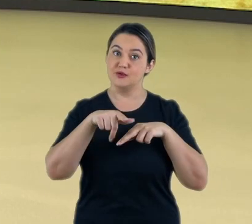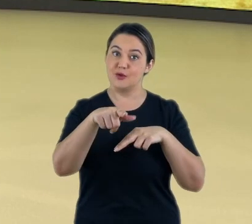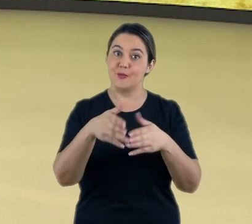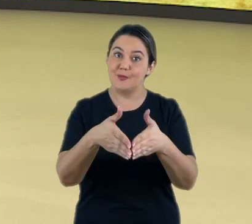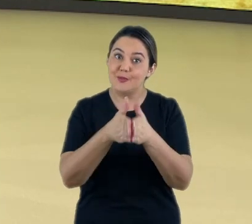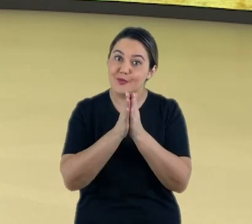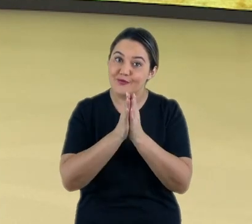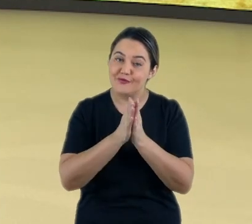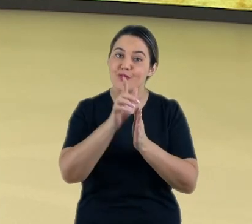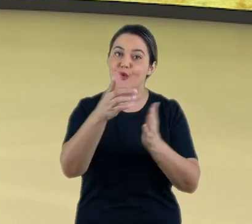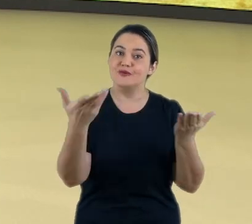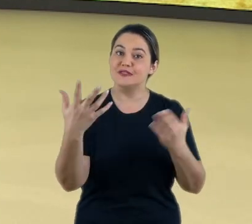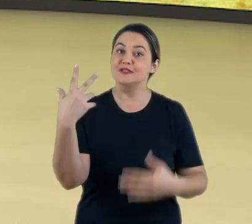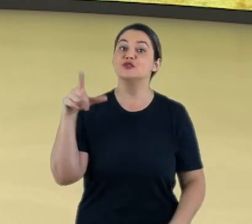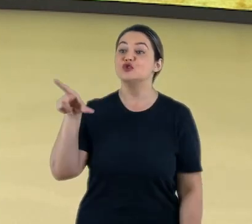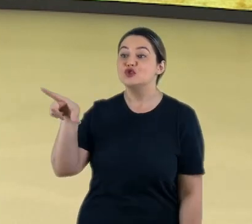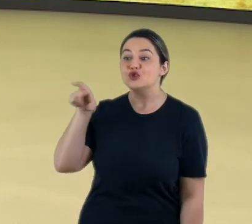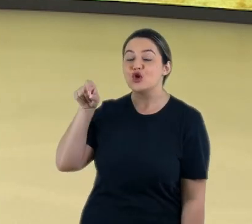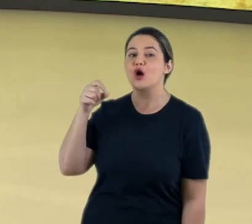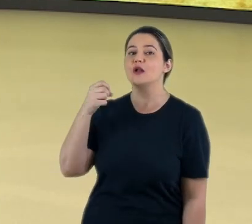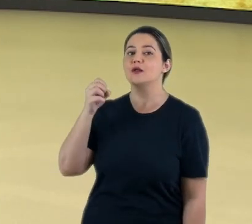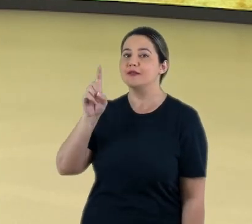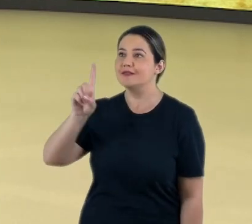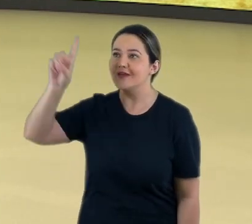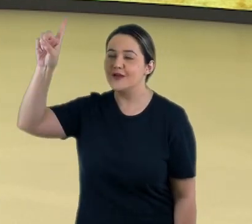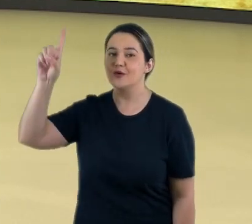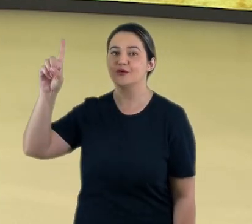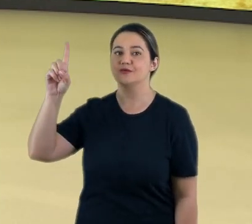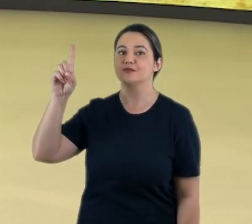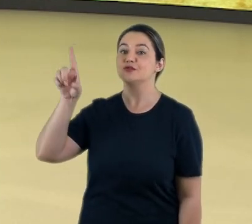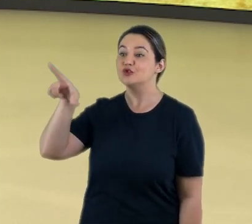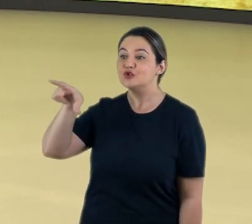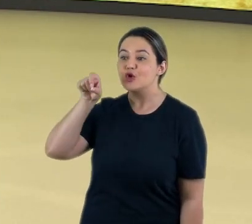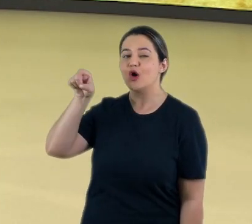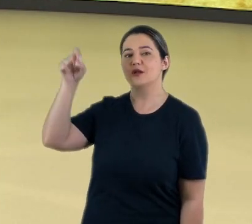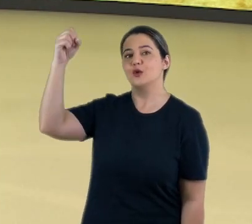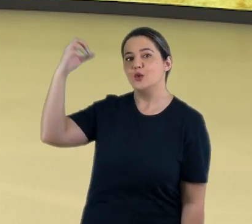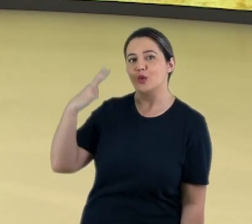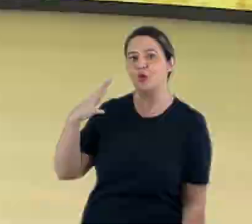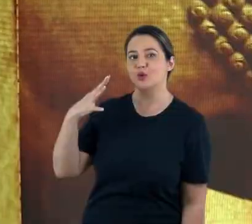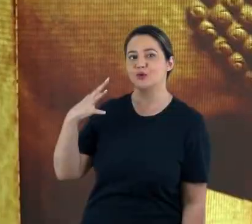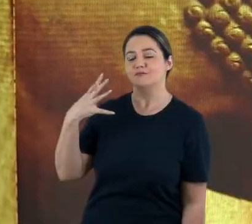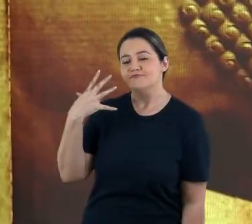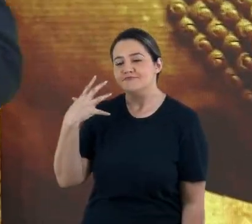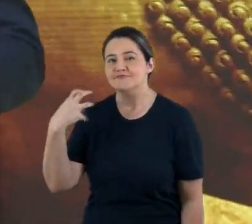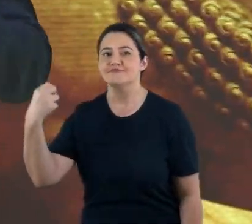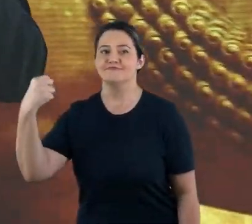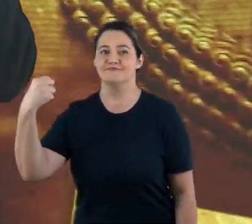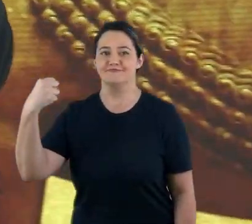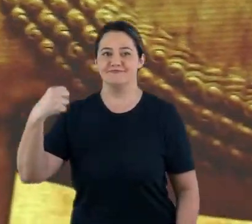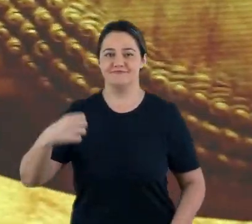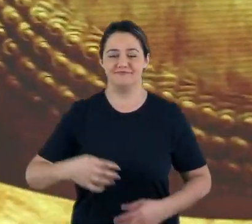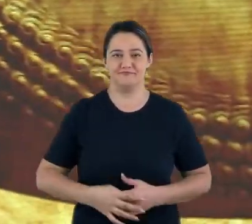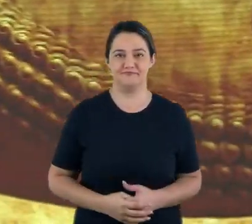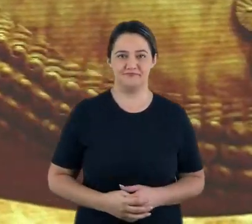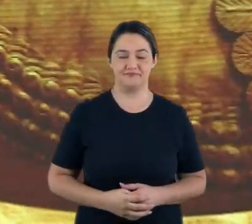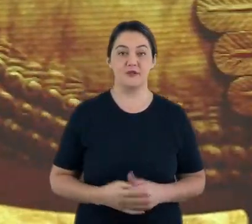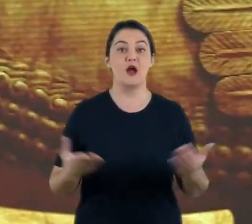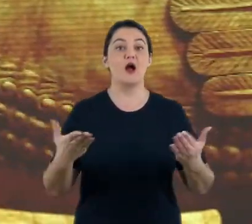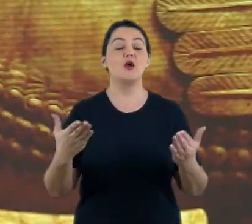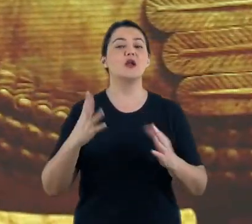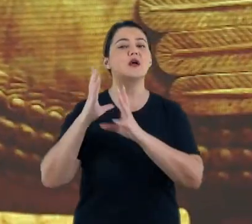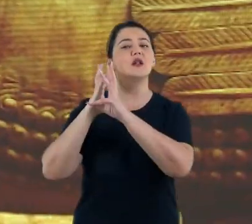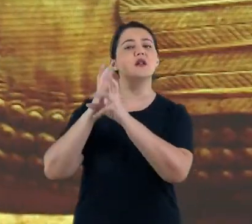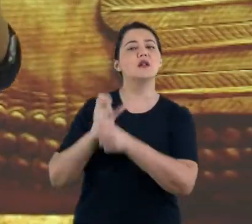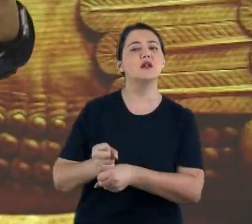meu apelo. Escolha o lado de Deus, escolha o lado da luz. Agora vamos recapitular um pouquinho o que nós já